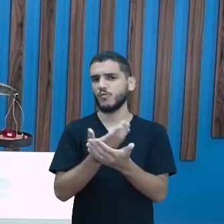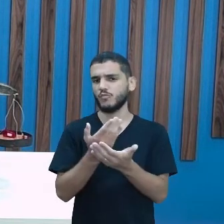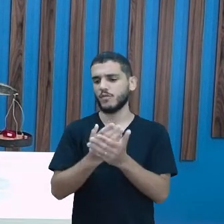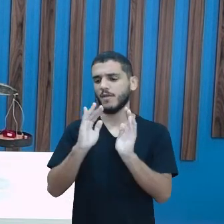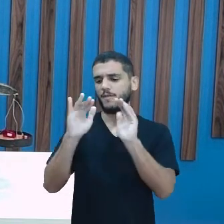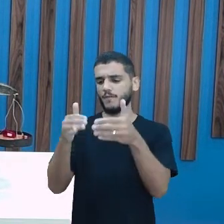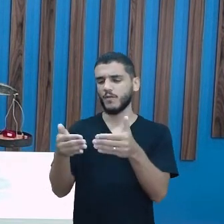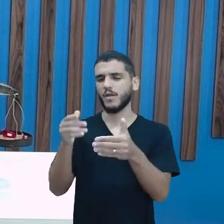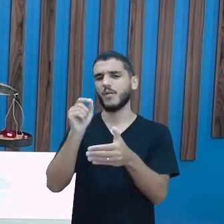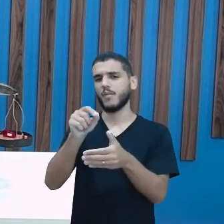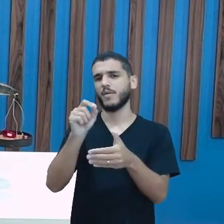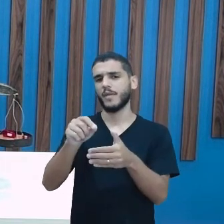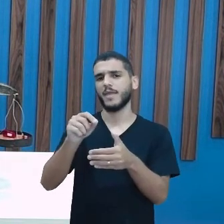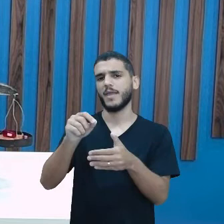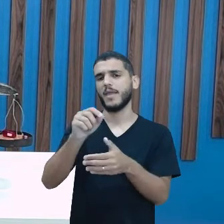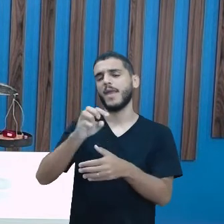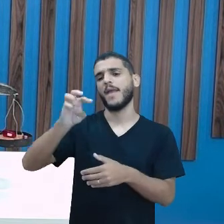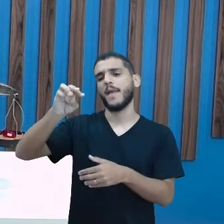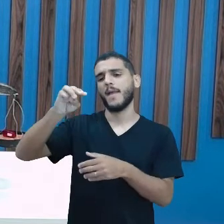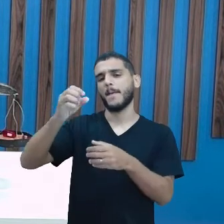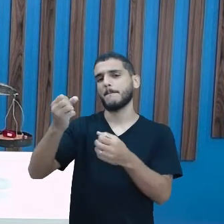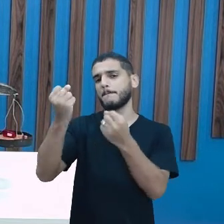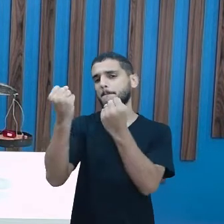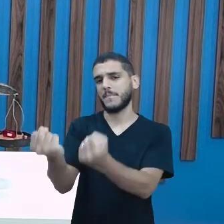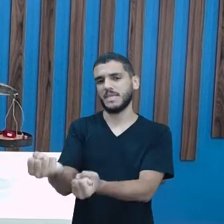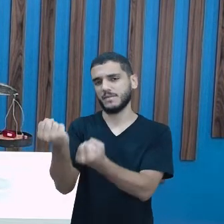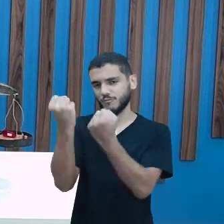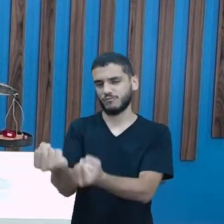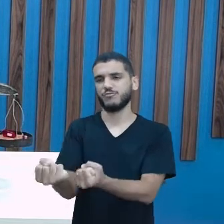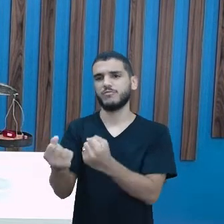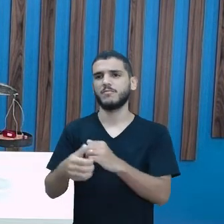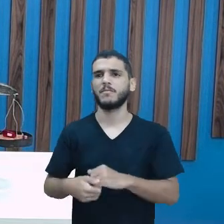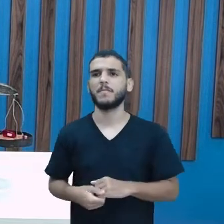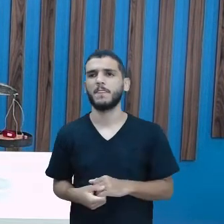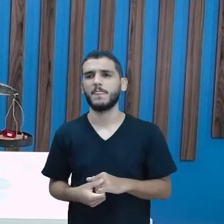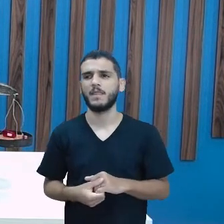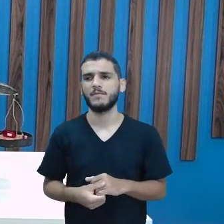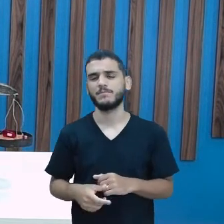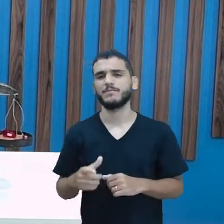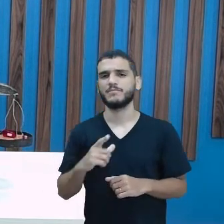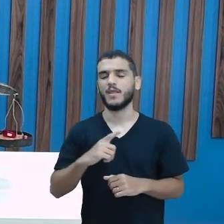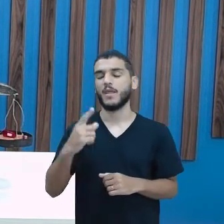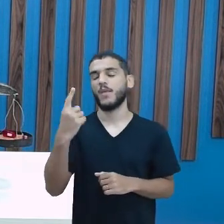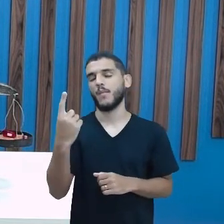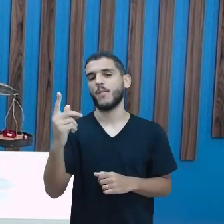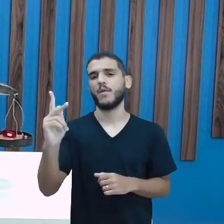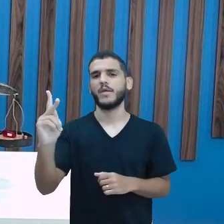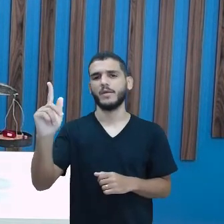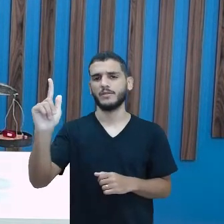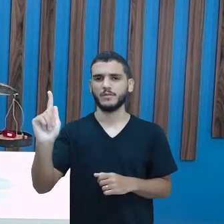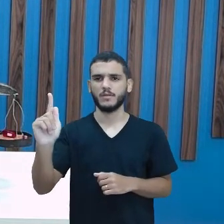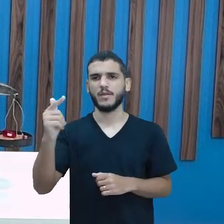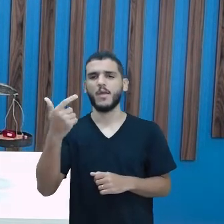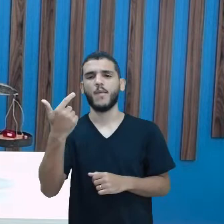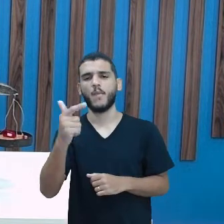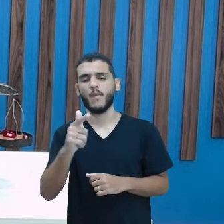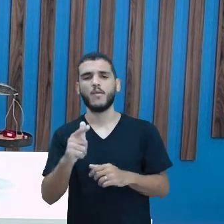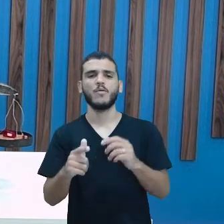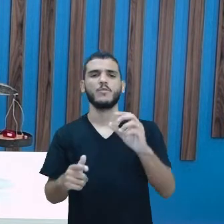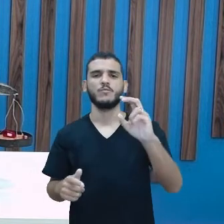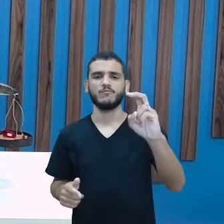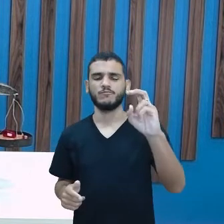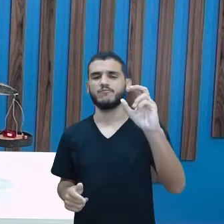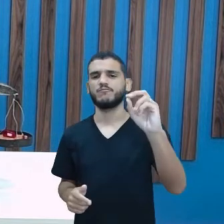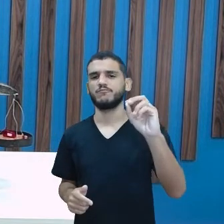eu posso comparar massa com massa, né? Só que um está em quilograma e o outro está em grama. A gente